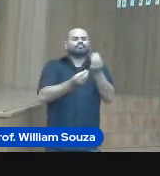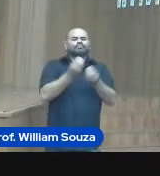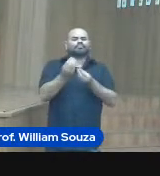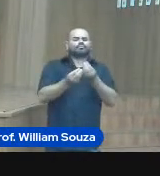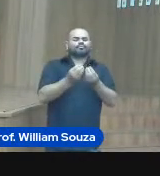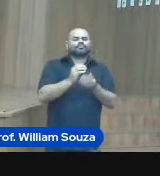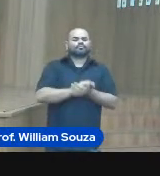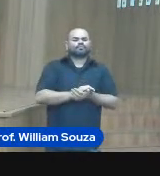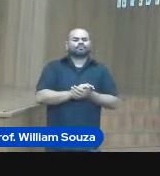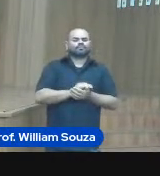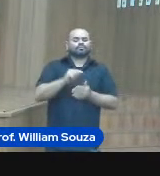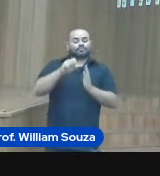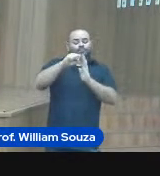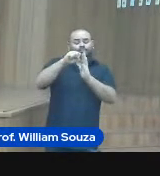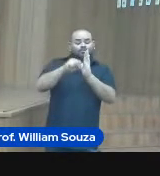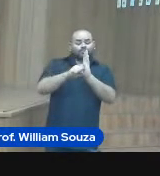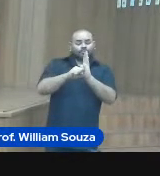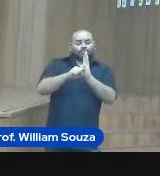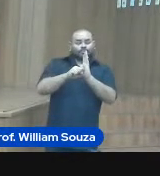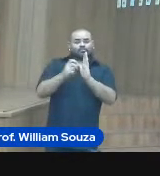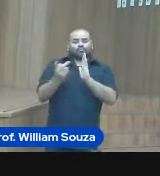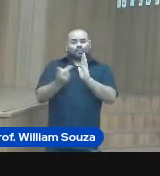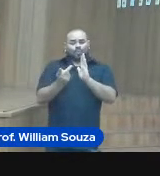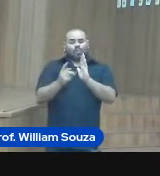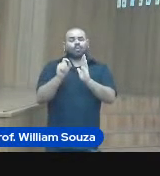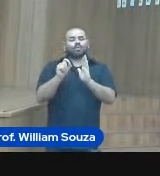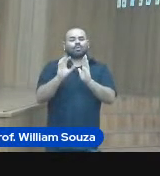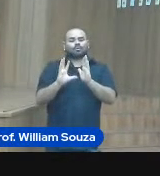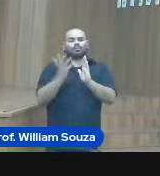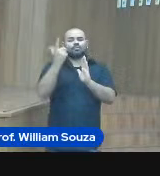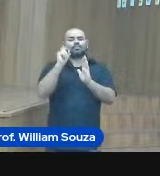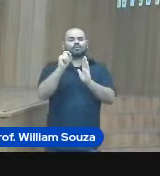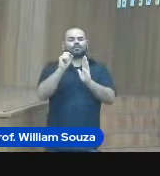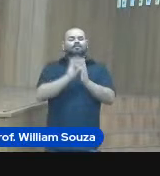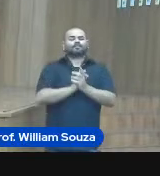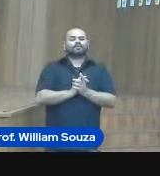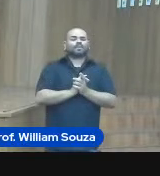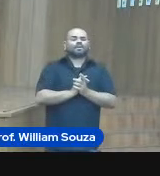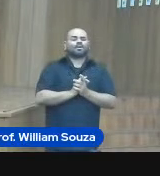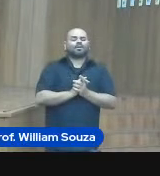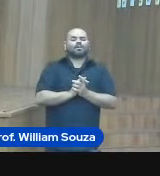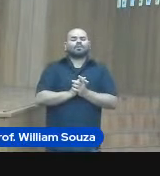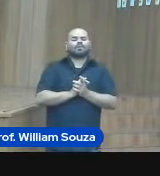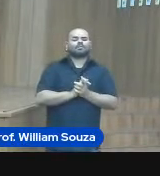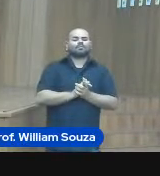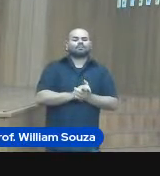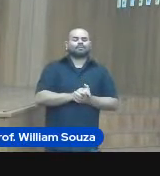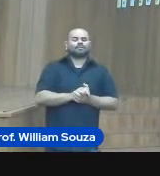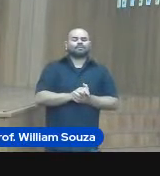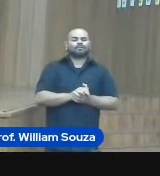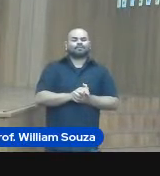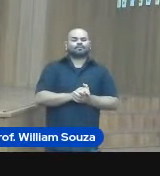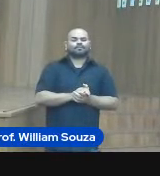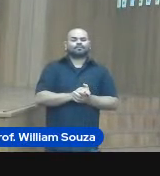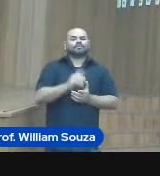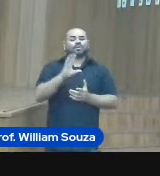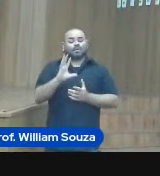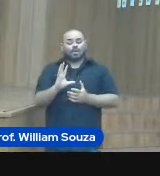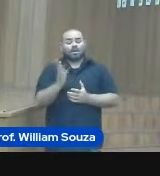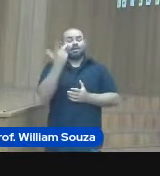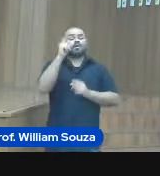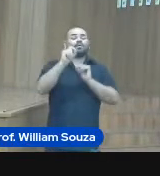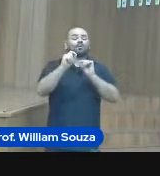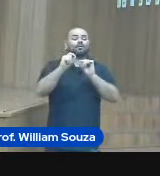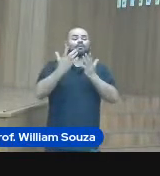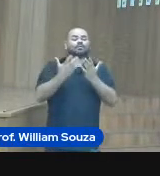um grande evento de natureza socioeconômica chamado Revolução Industrial. Na verdade,